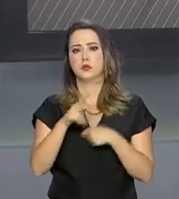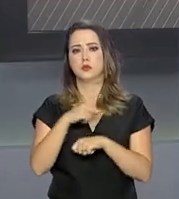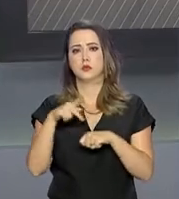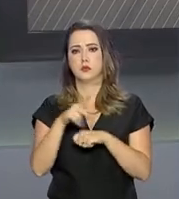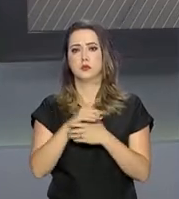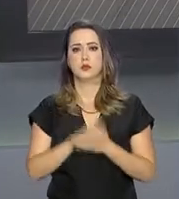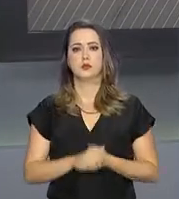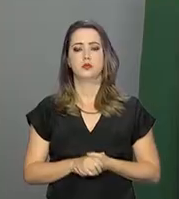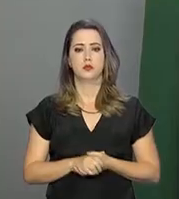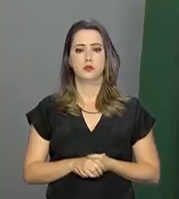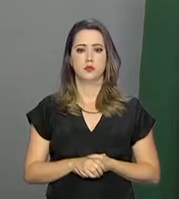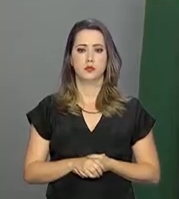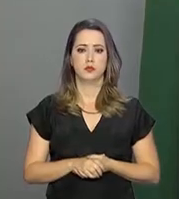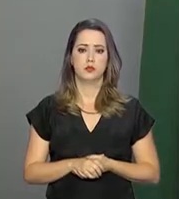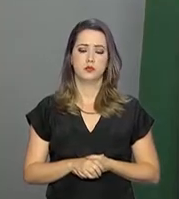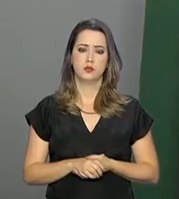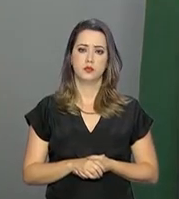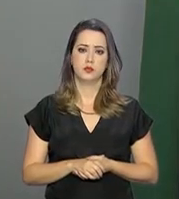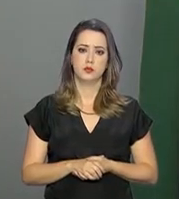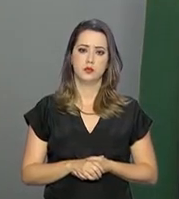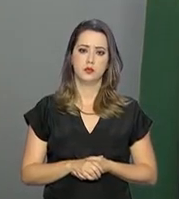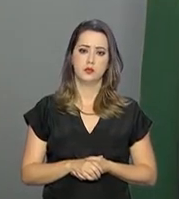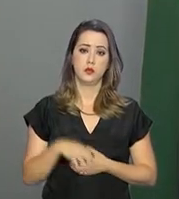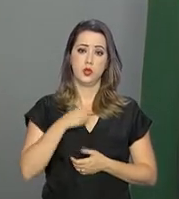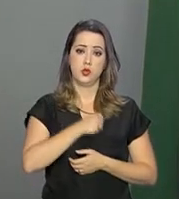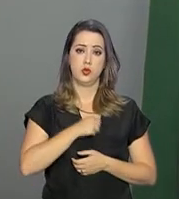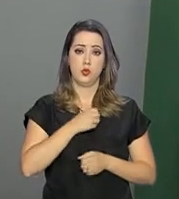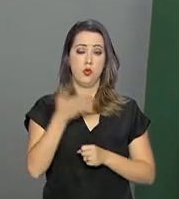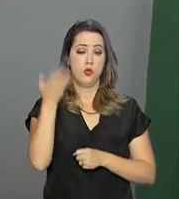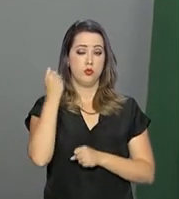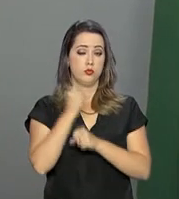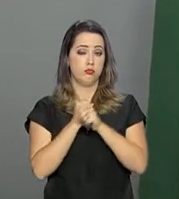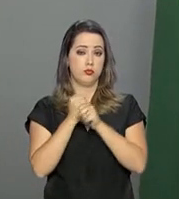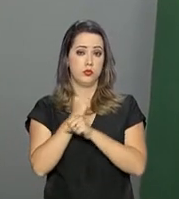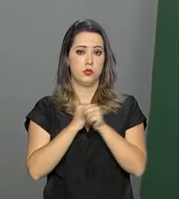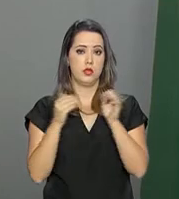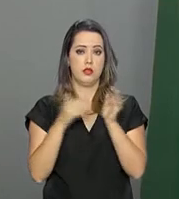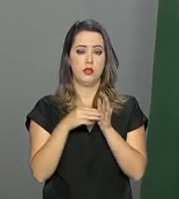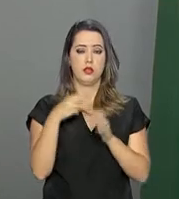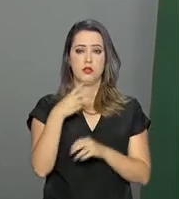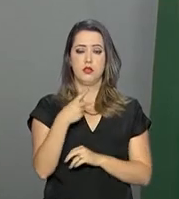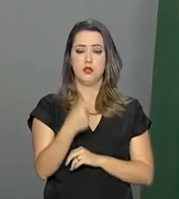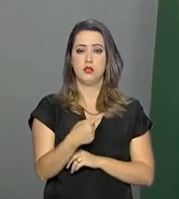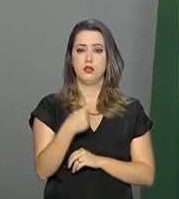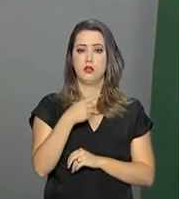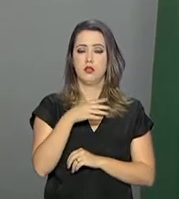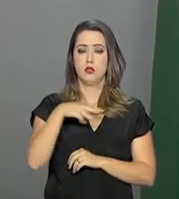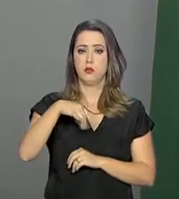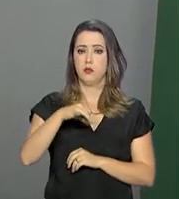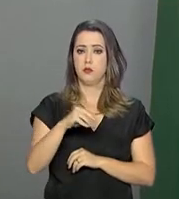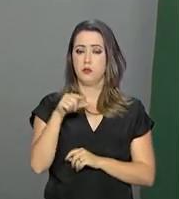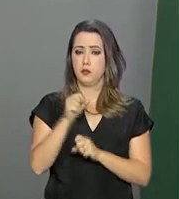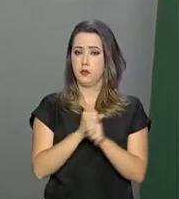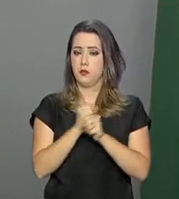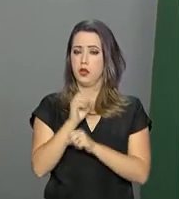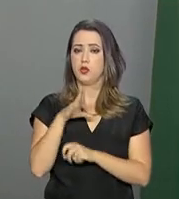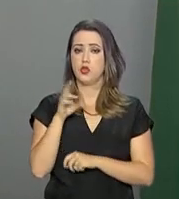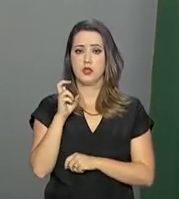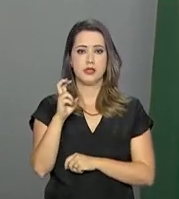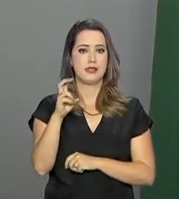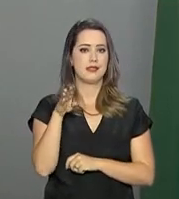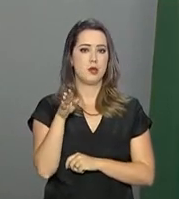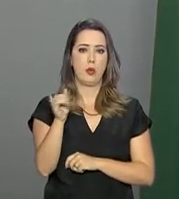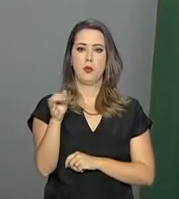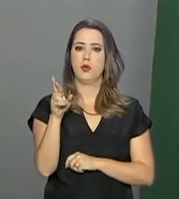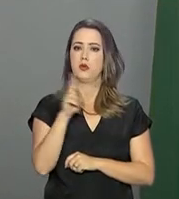país de agosto do ano passado até 31 de maio deste ano nós já tivemos um saque de 5 bilhões de reais